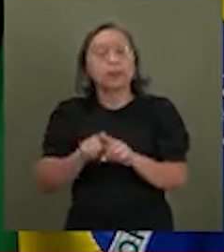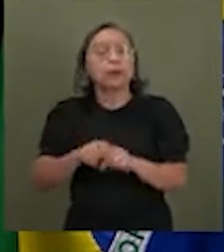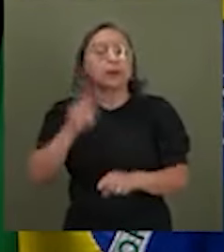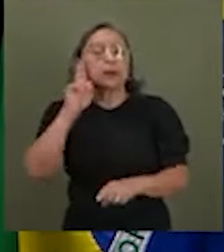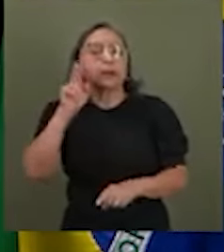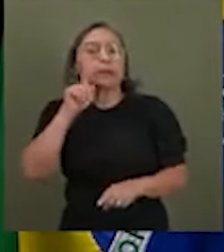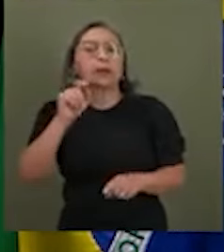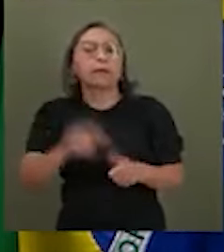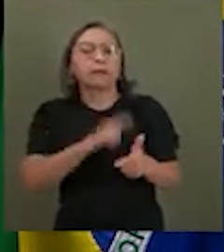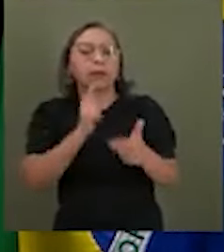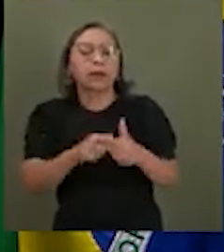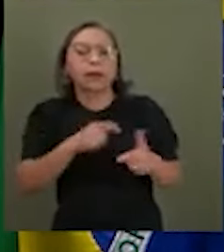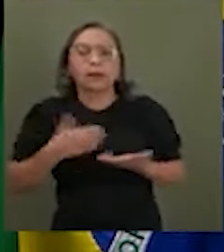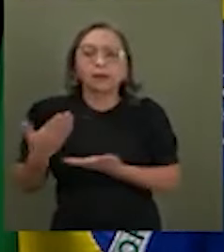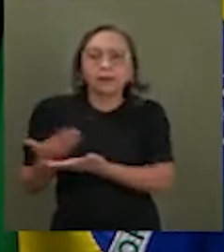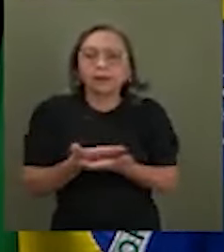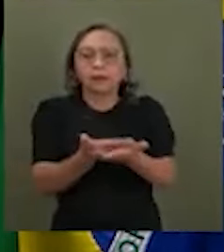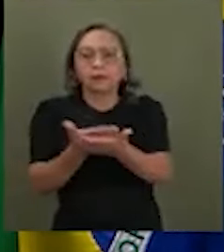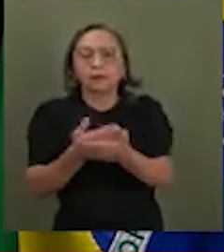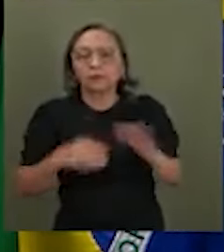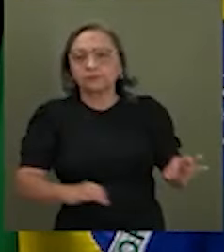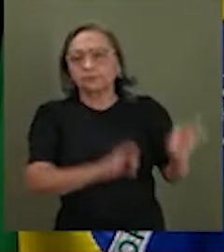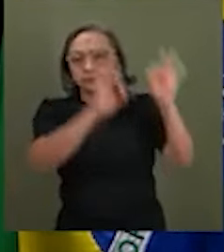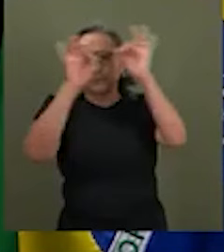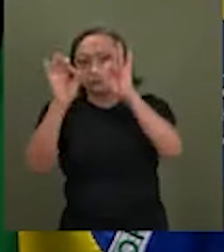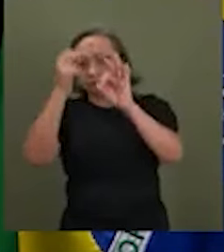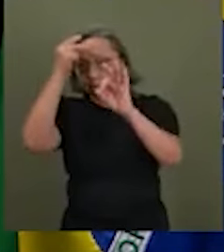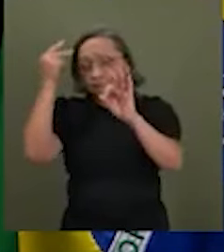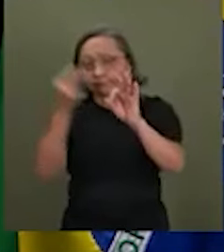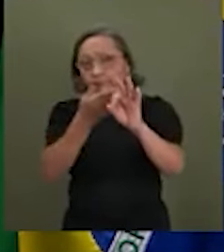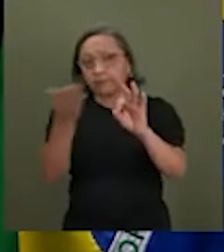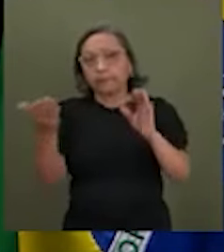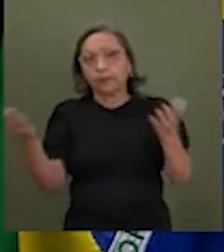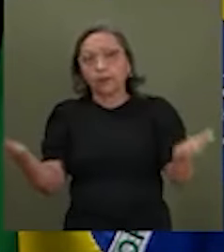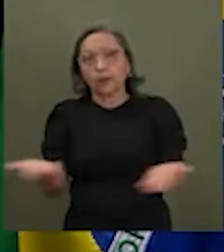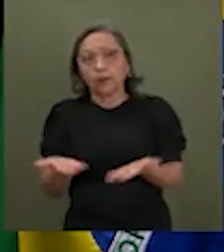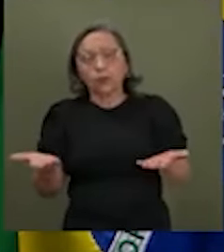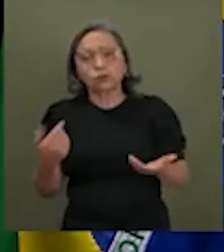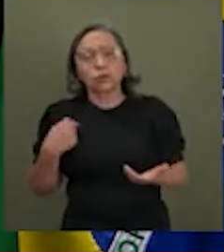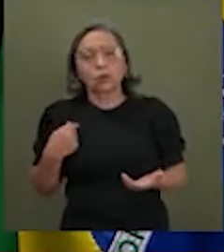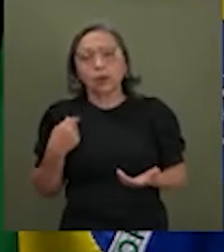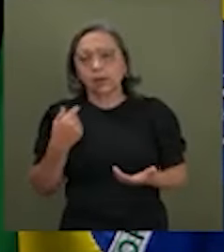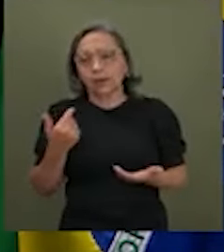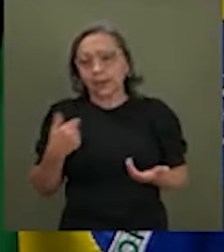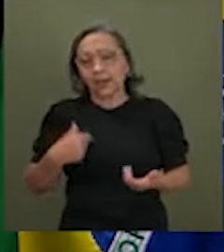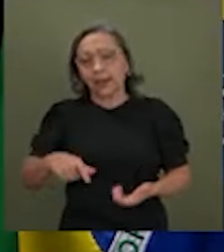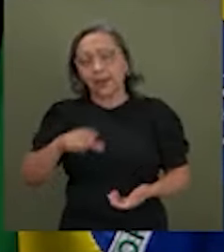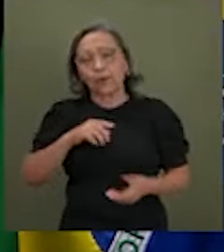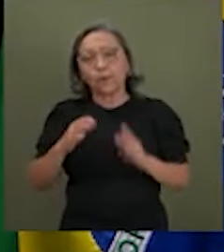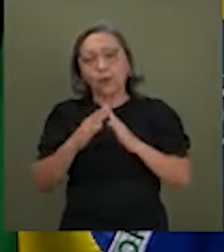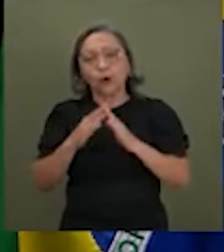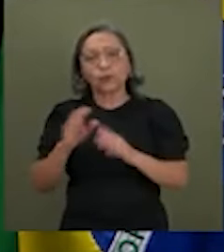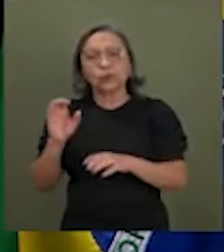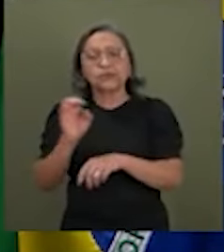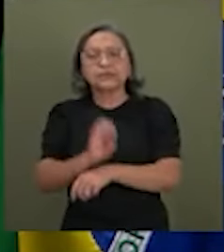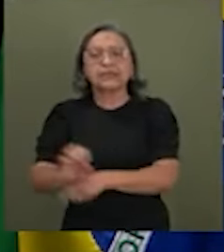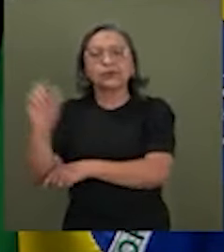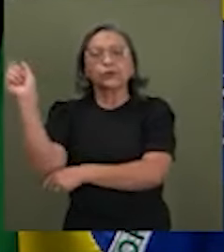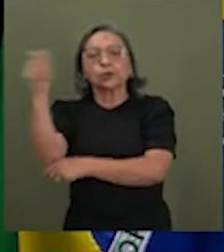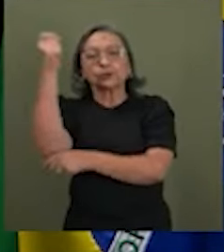também a todos que estão nos assistindo, hoje cheguei agora do meu querido estado do Rio Grande do Sul, que sofreu